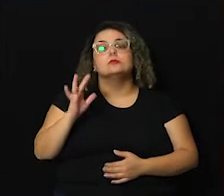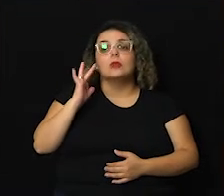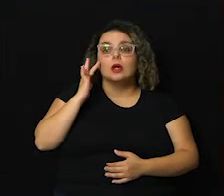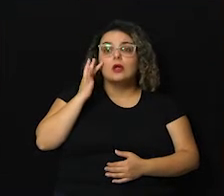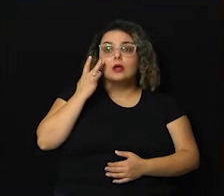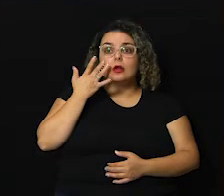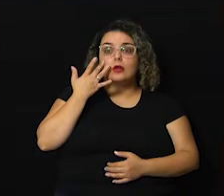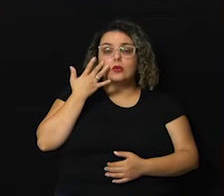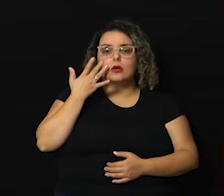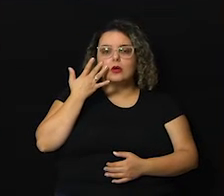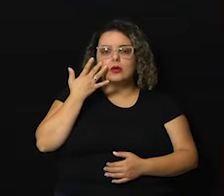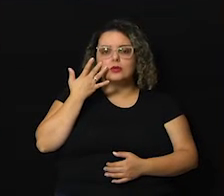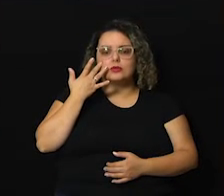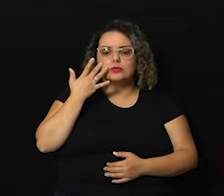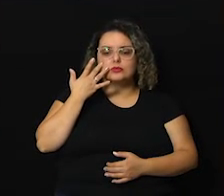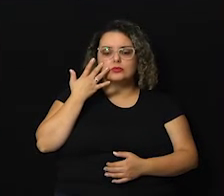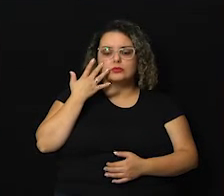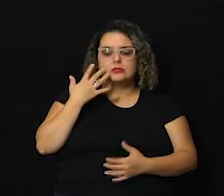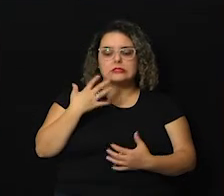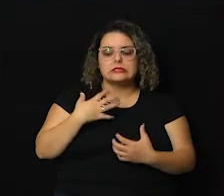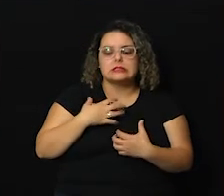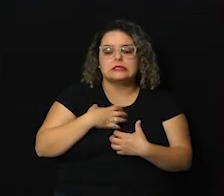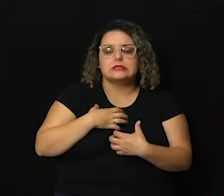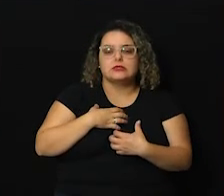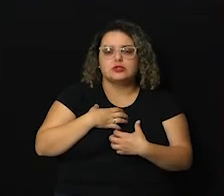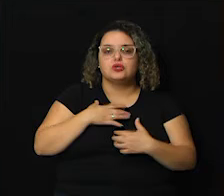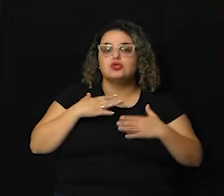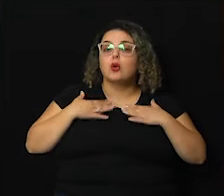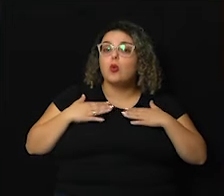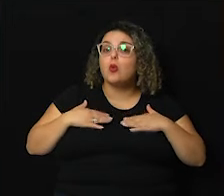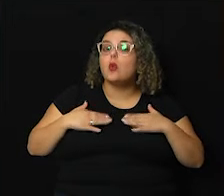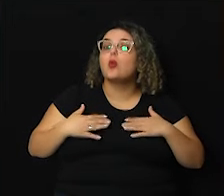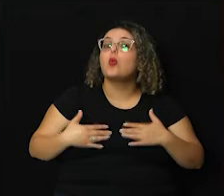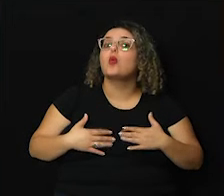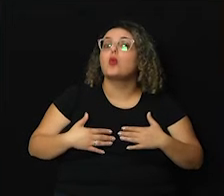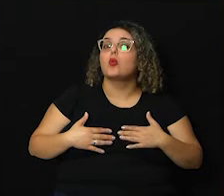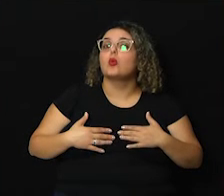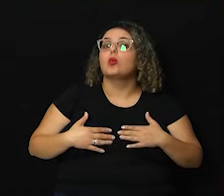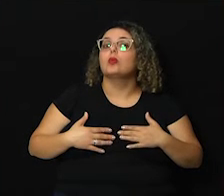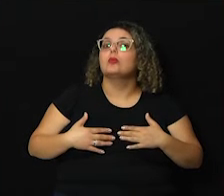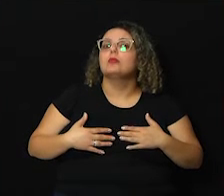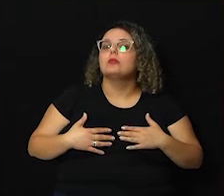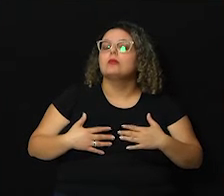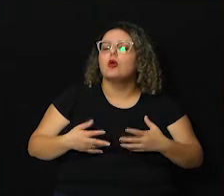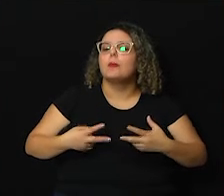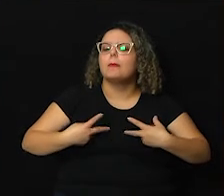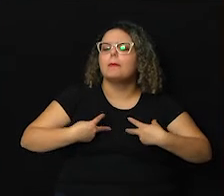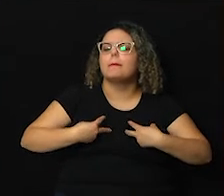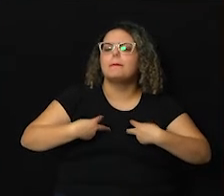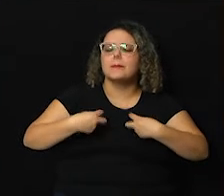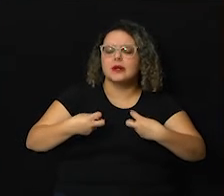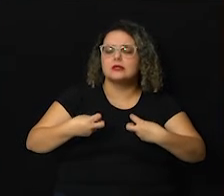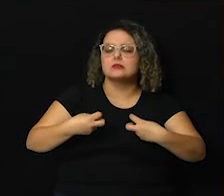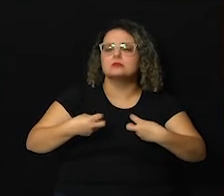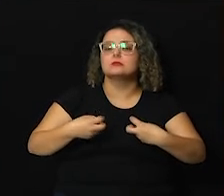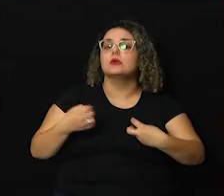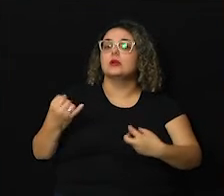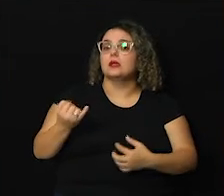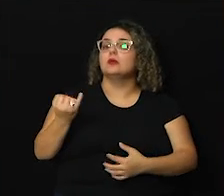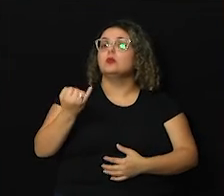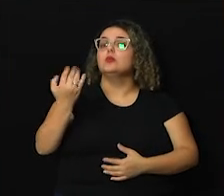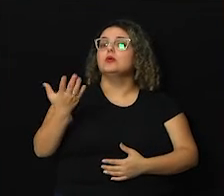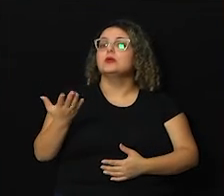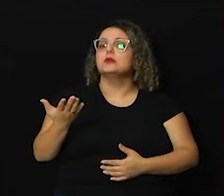dúvida. Eu acho que ouvir o corpo, não é? Você ter dar ouvidos ao seu corpo é absolutamente